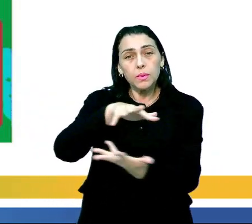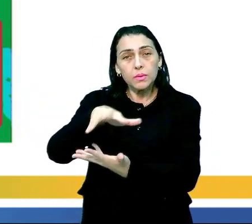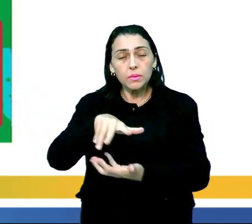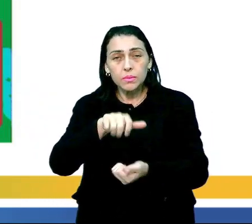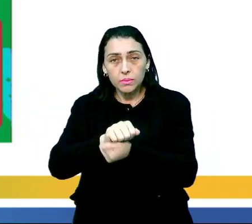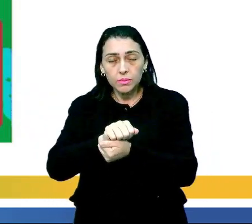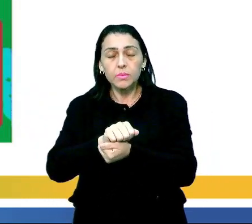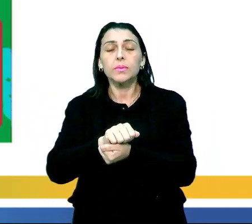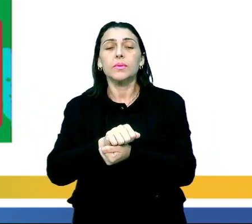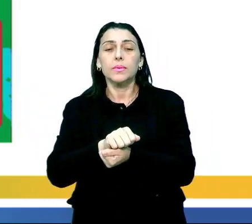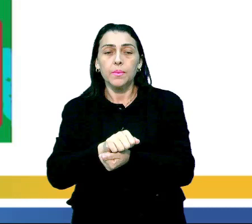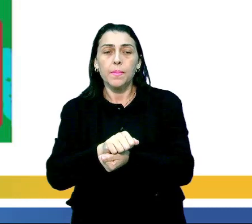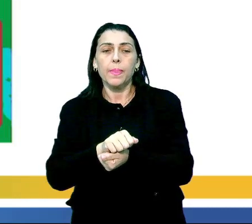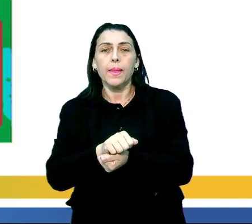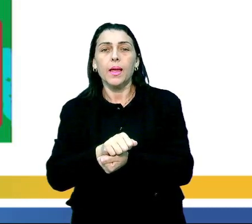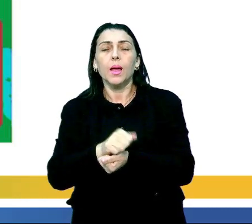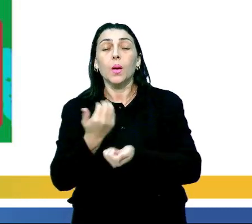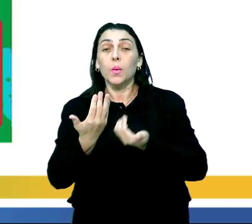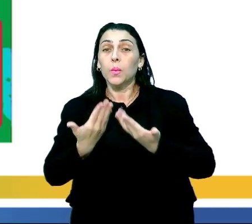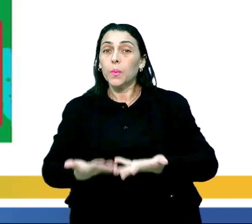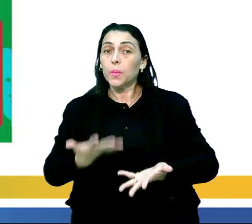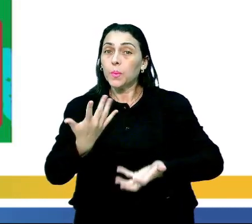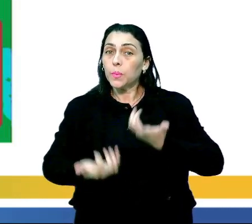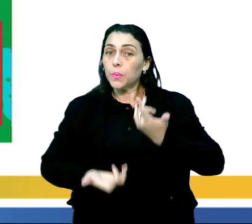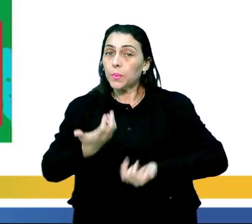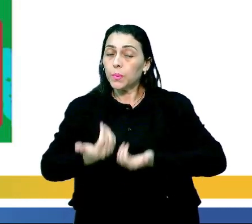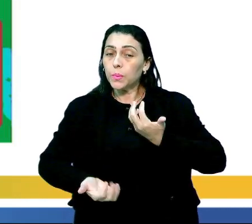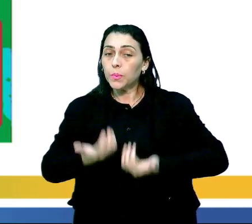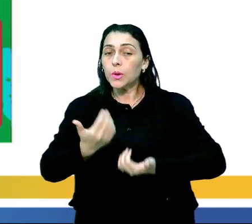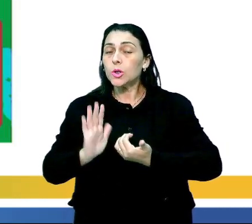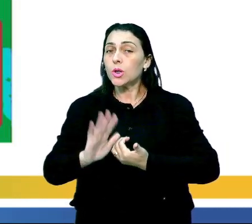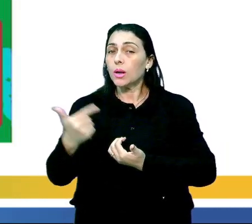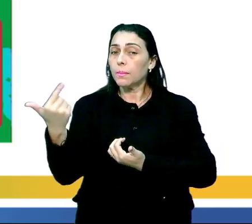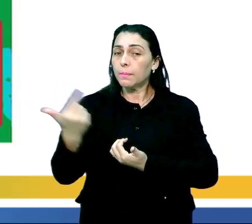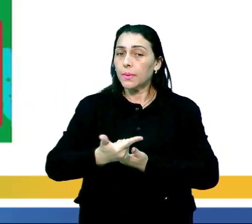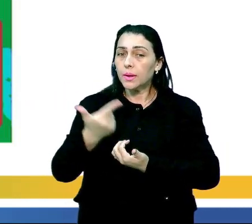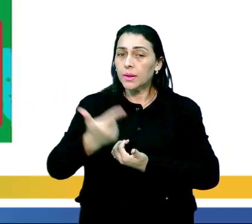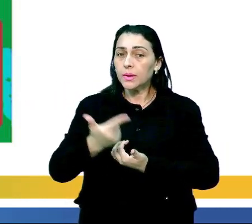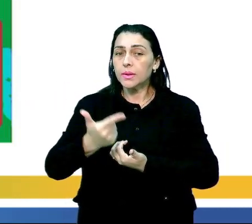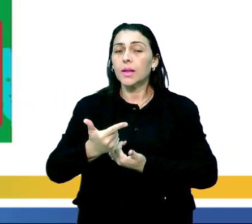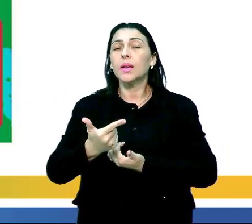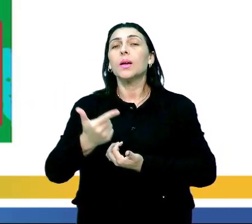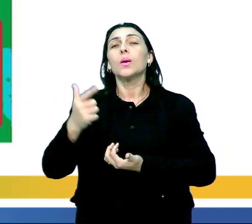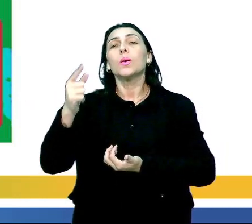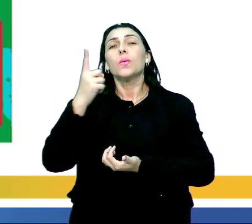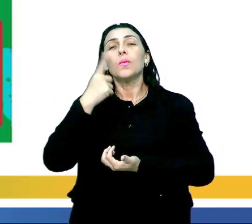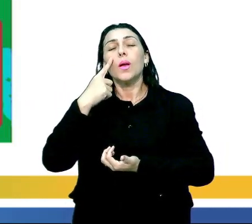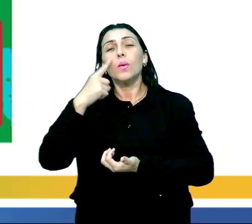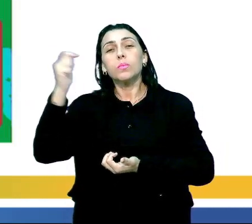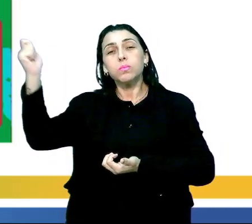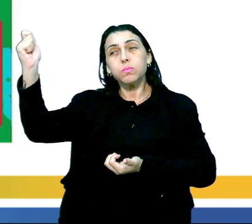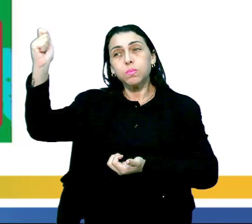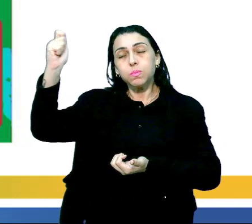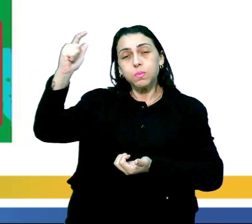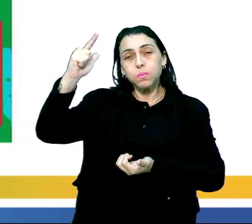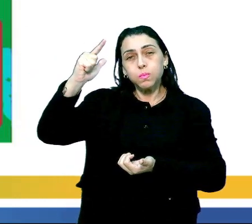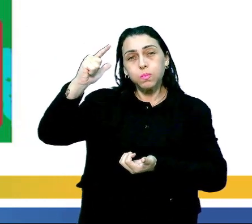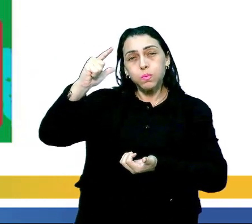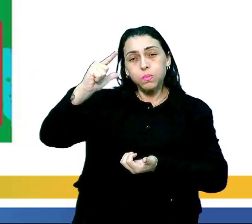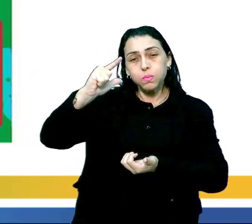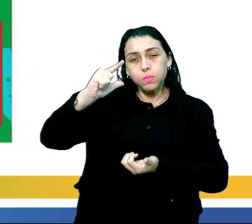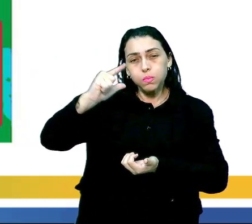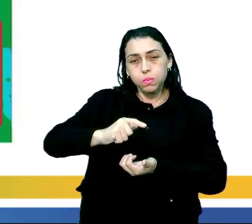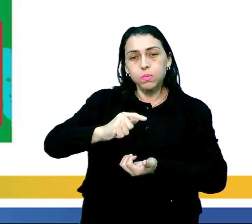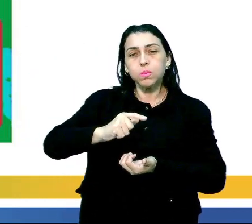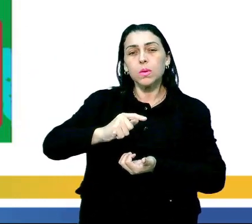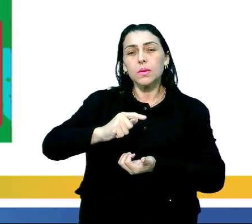superfície terrestre, aquecendo-a, né? Já na parte 2, a gente vê o seguinte, a parte 2 diz